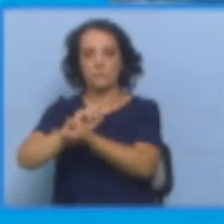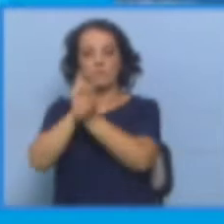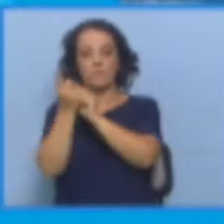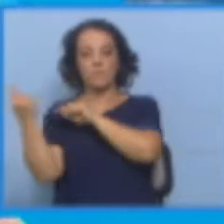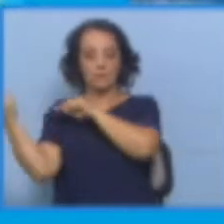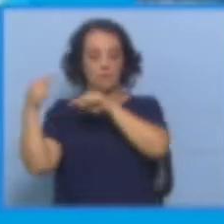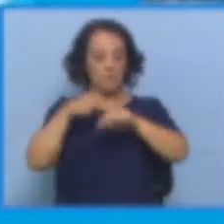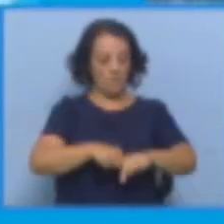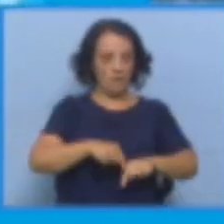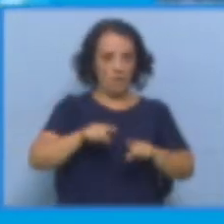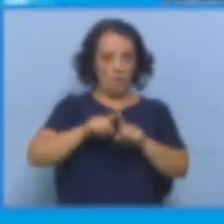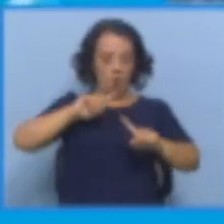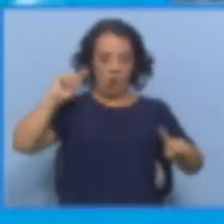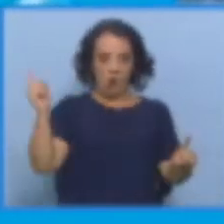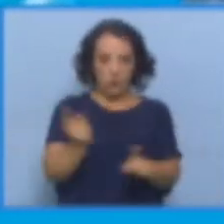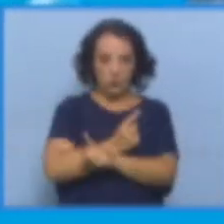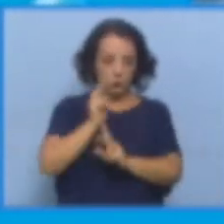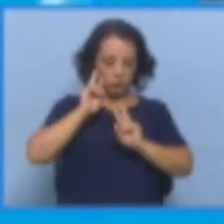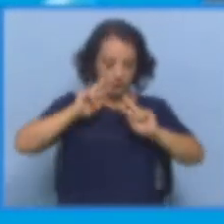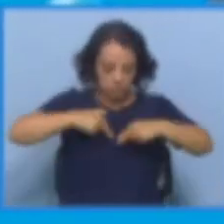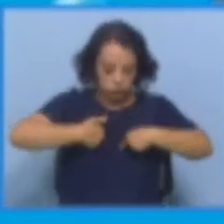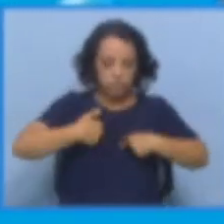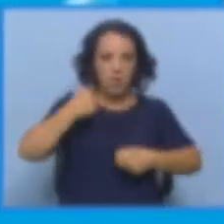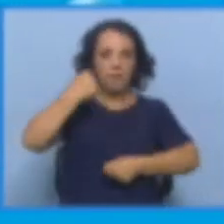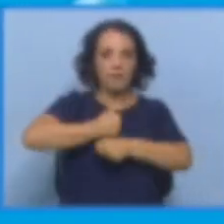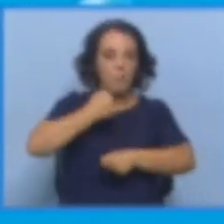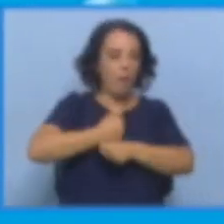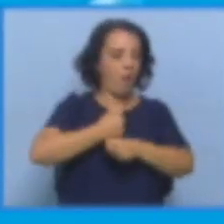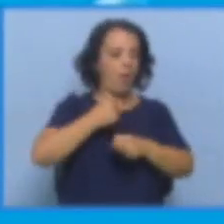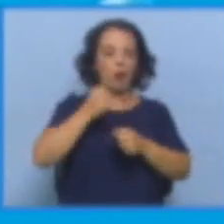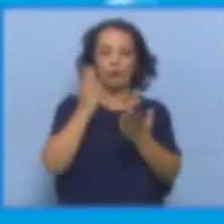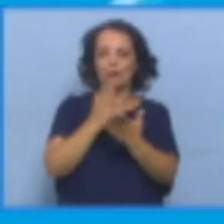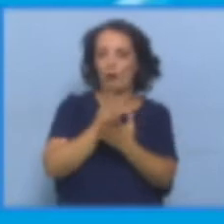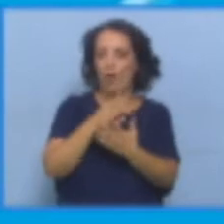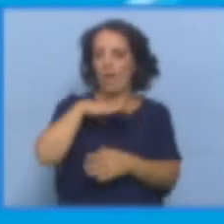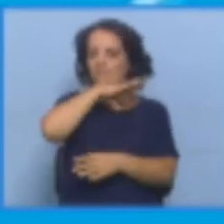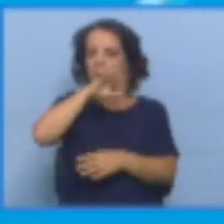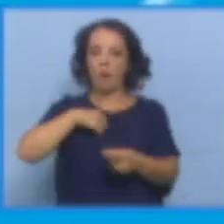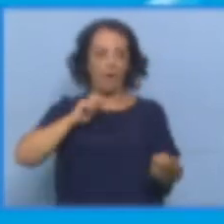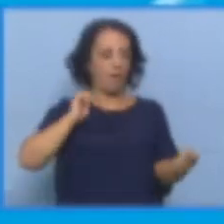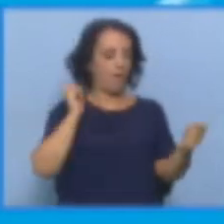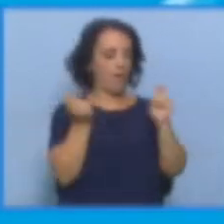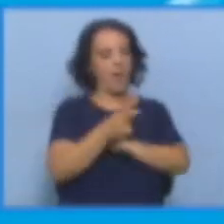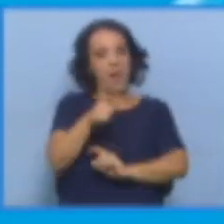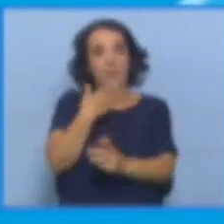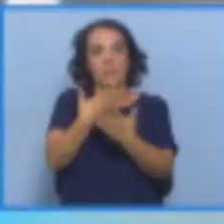cristãs, nos seus trabalhos, nas suas escolas, entre os seus pares. Esse é o maior desafio da missão. E